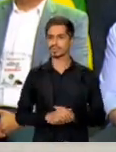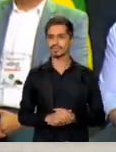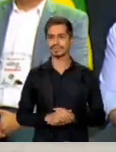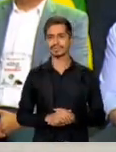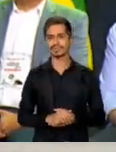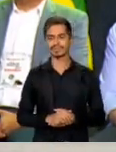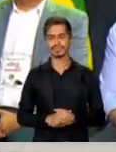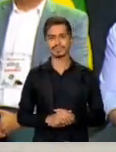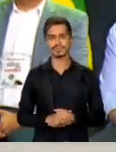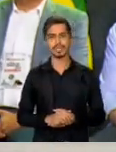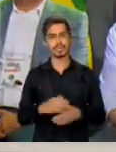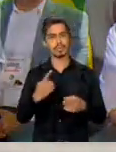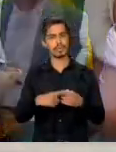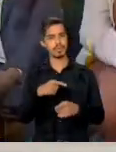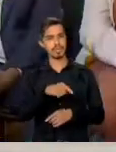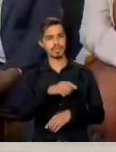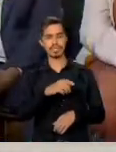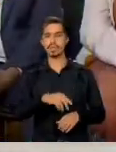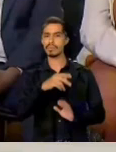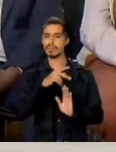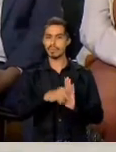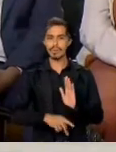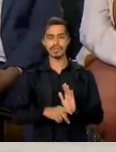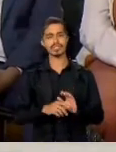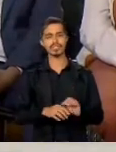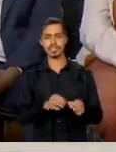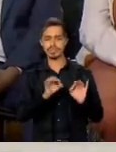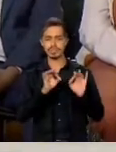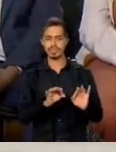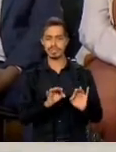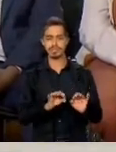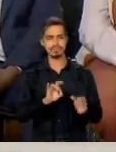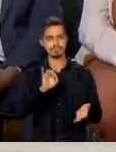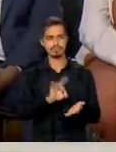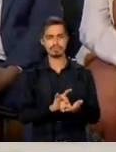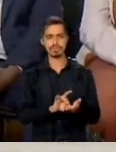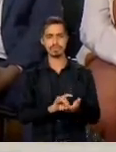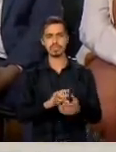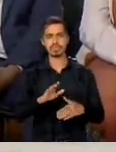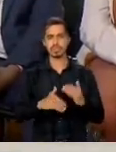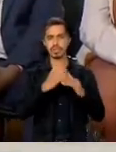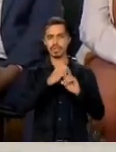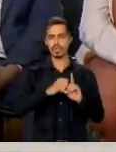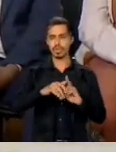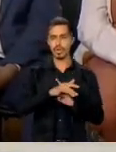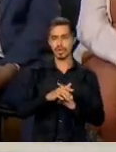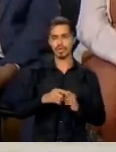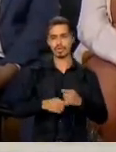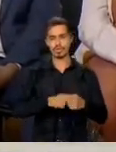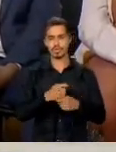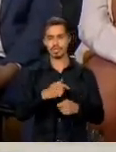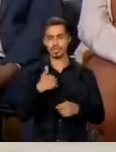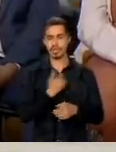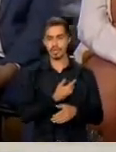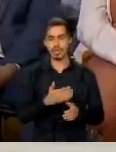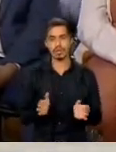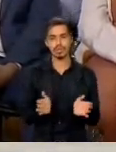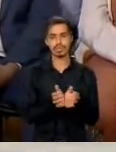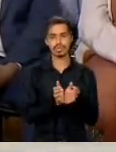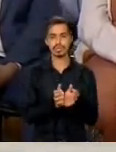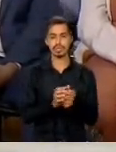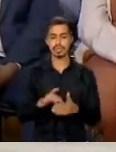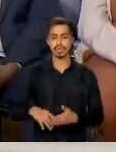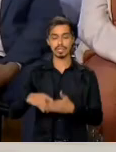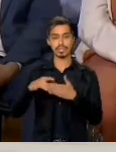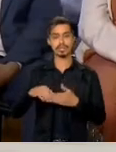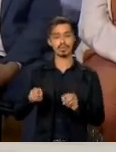dos gestores municipais. É mais uma ação diferenciada feita pelo governo Lula, que não persegue, trabalha sem olhar